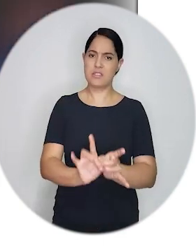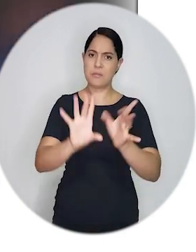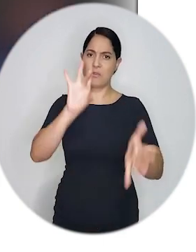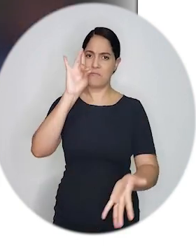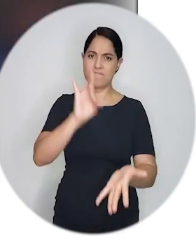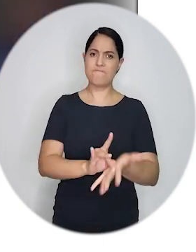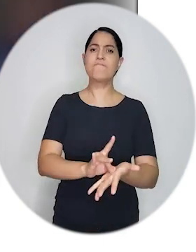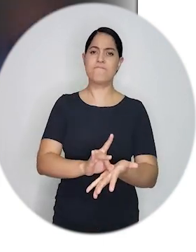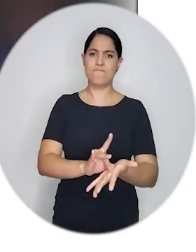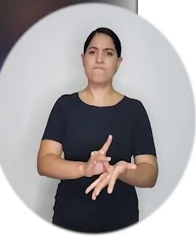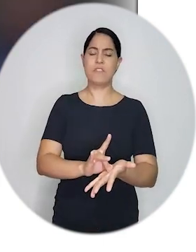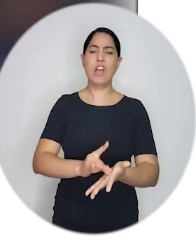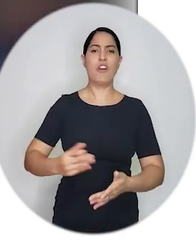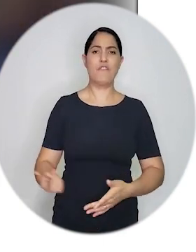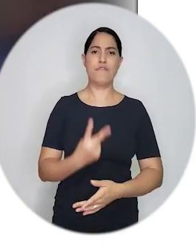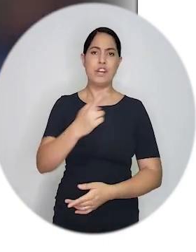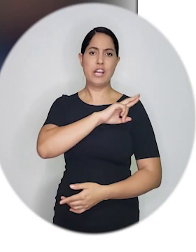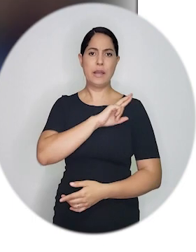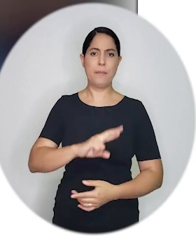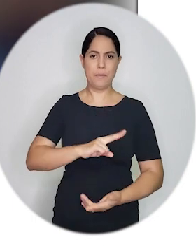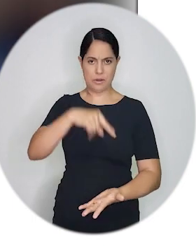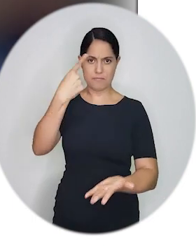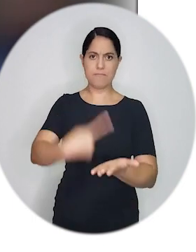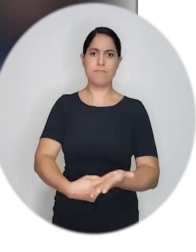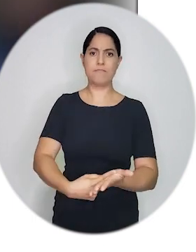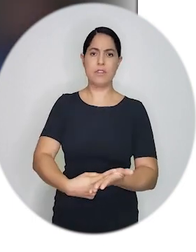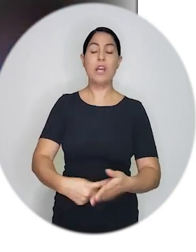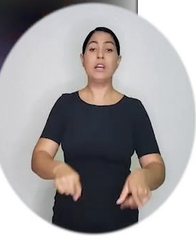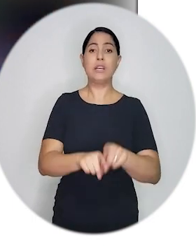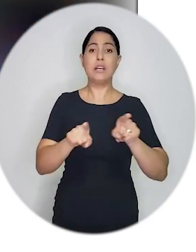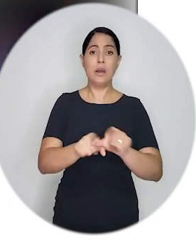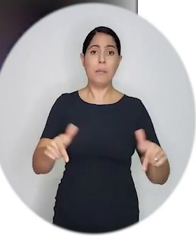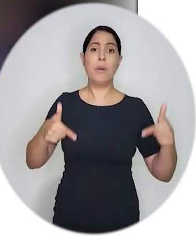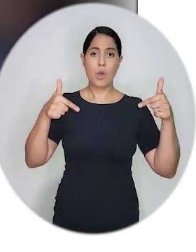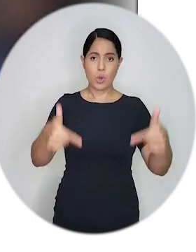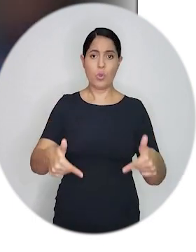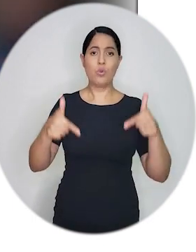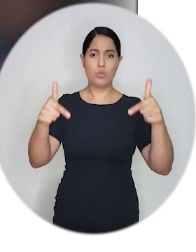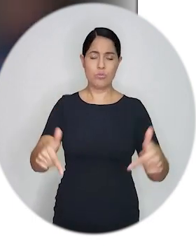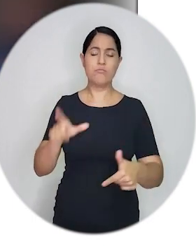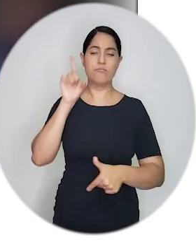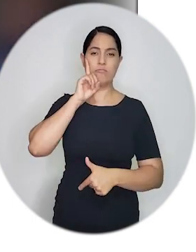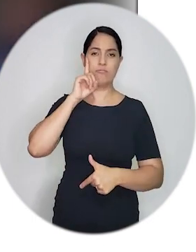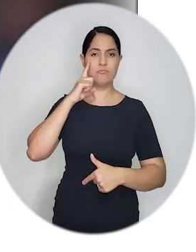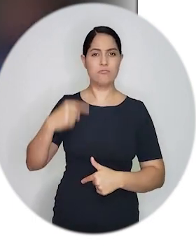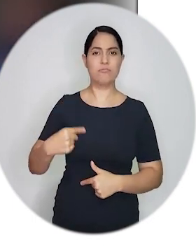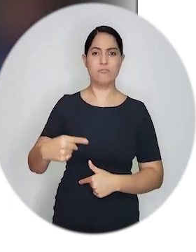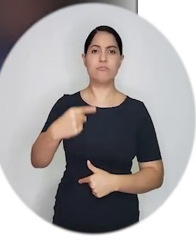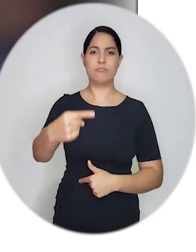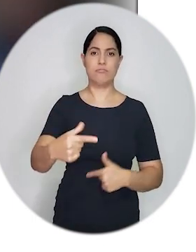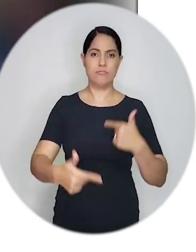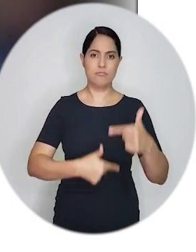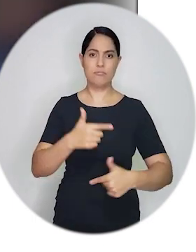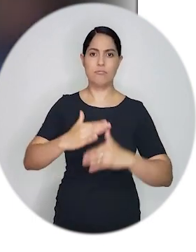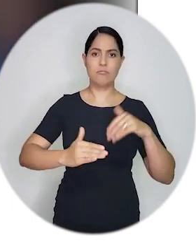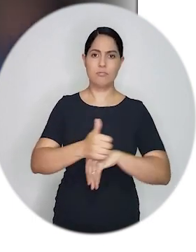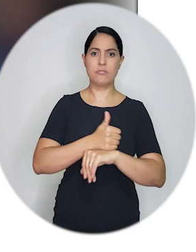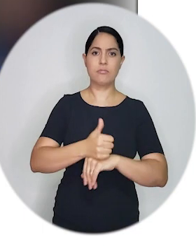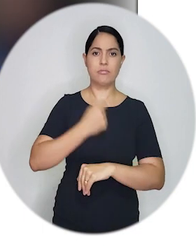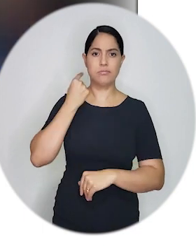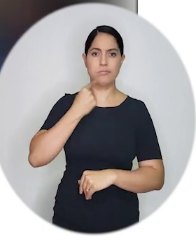democracia, com os valores republicanos e com a luta constante pela manutenção das prerrogativas profissionais da